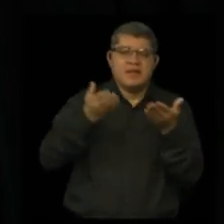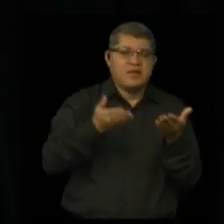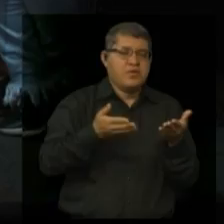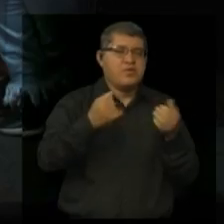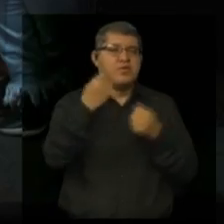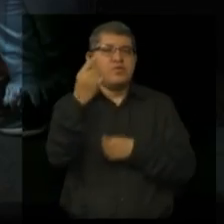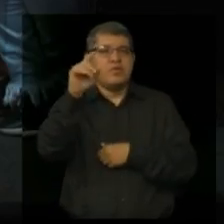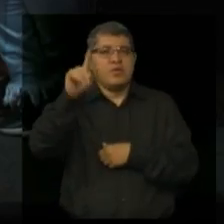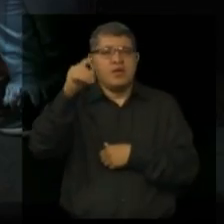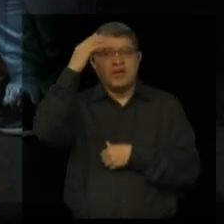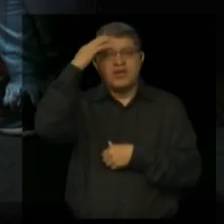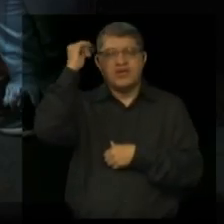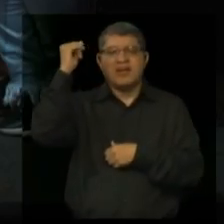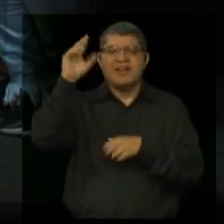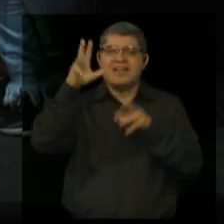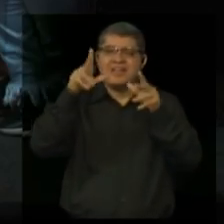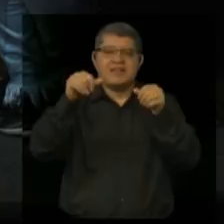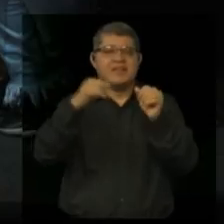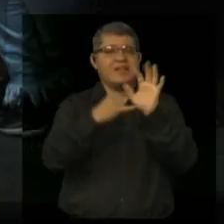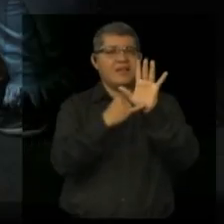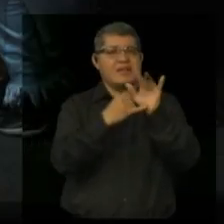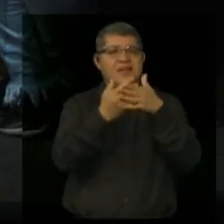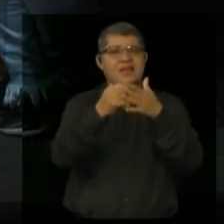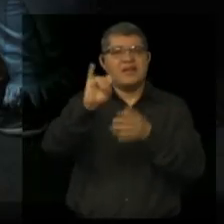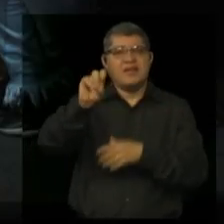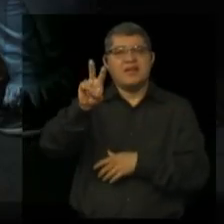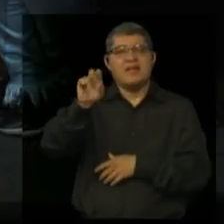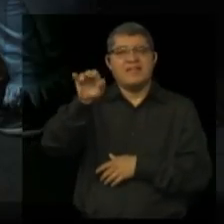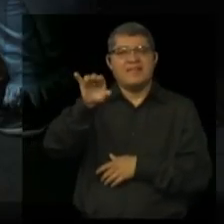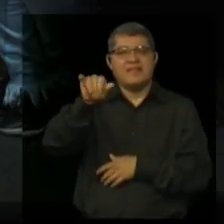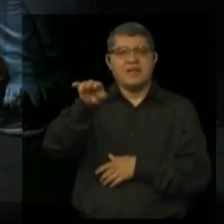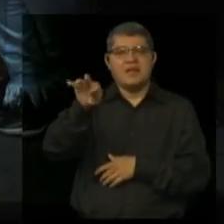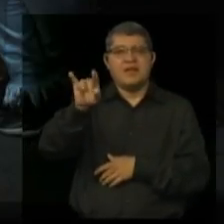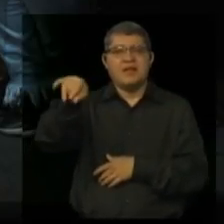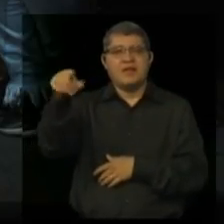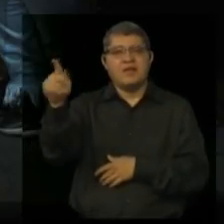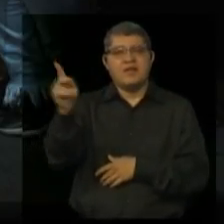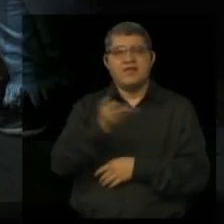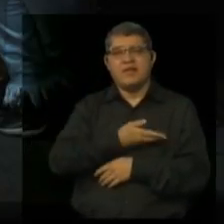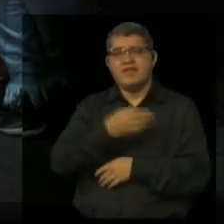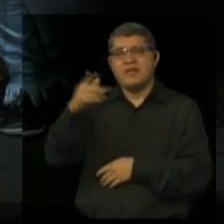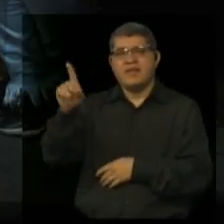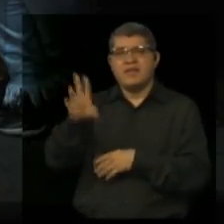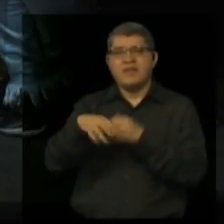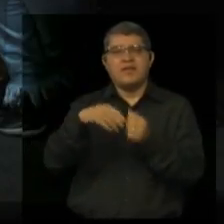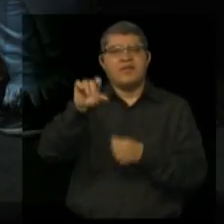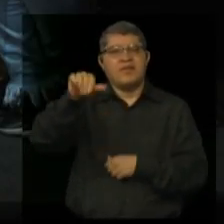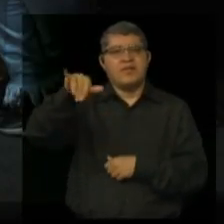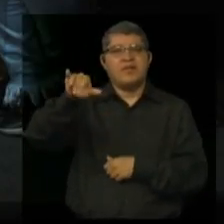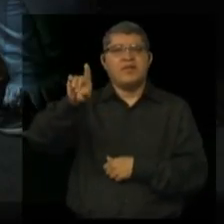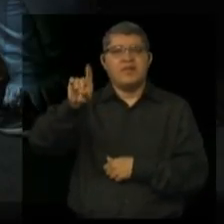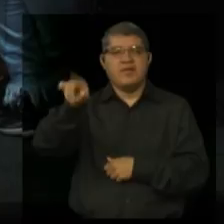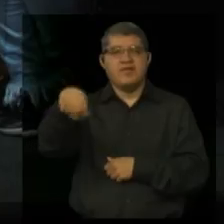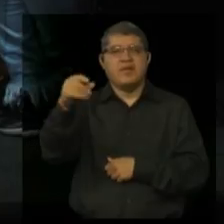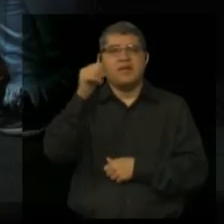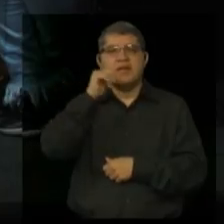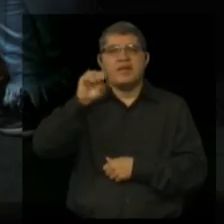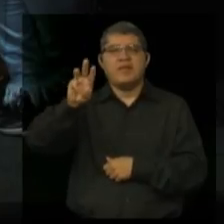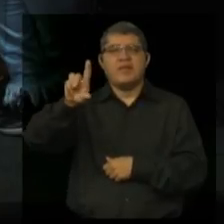receber um multiartista de Camaçari, Ivan Antônio, e alguns de seus parceiros, o Nildo e